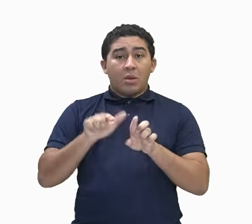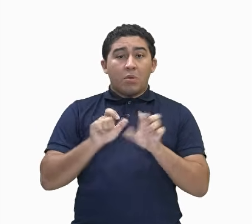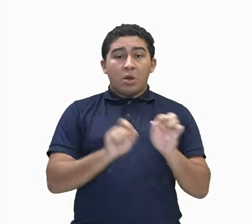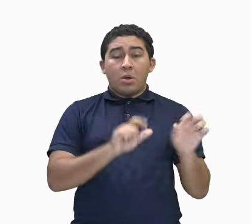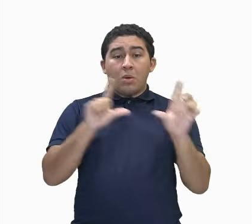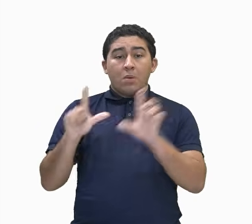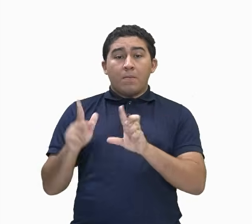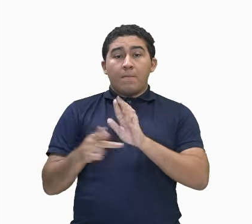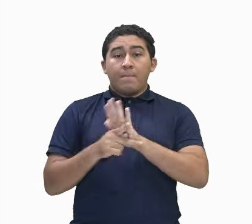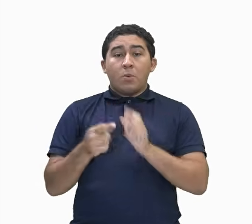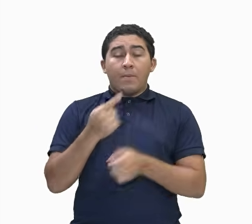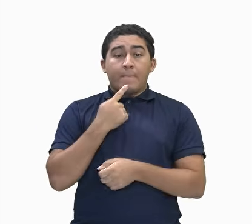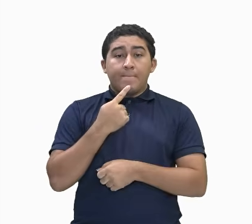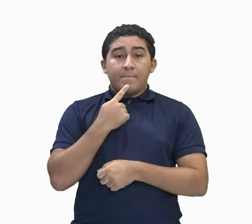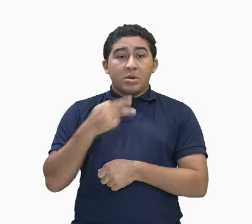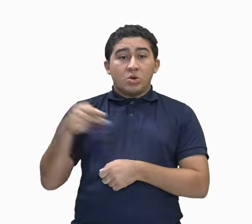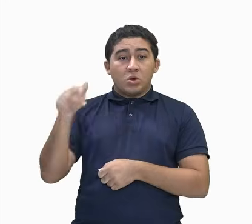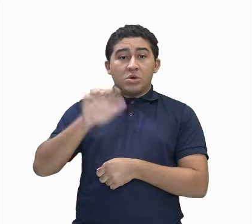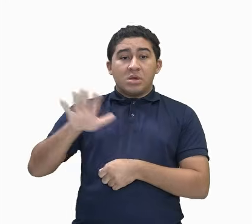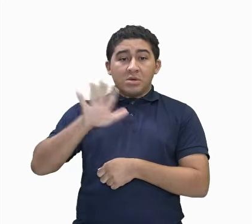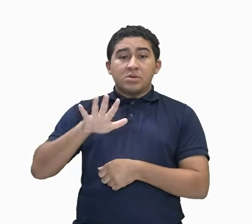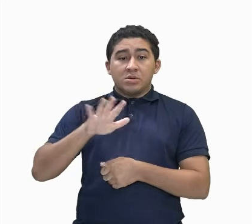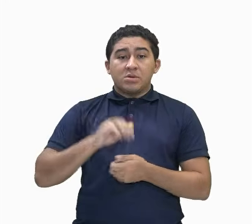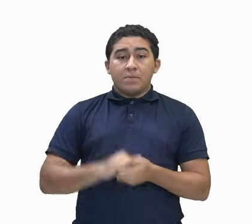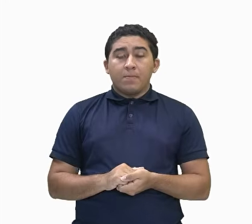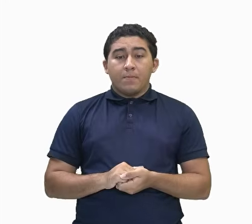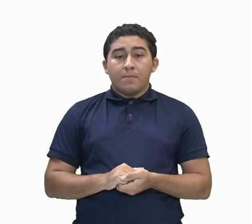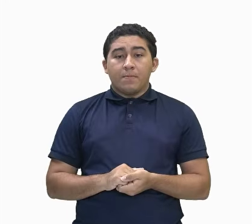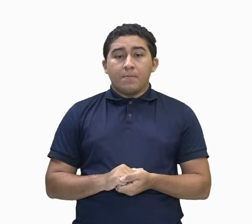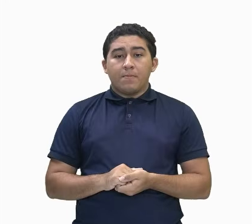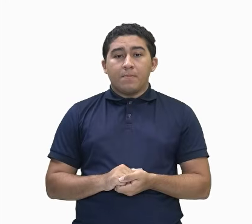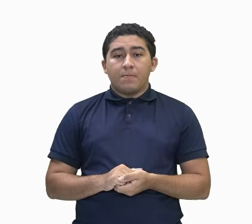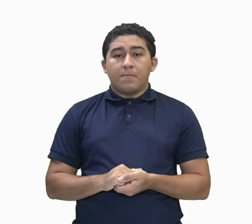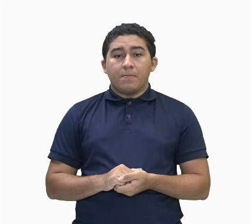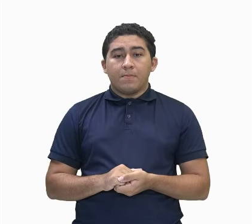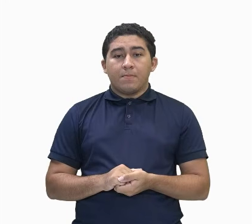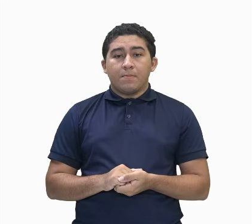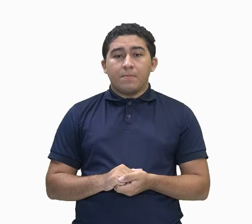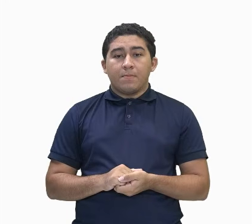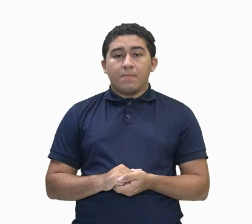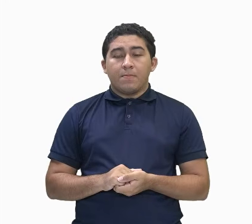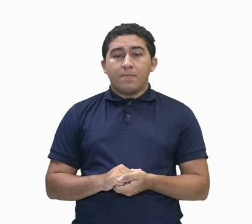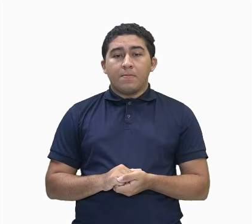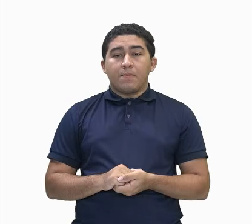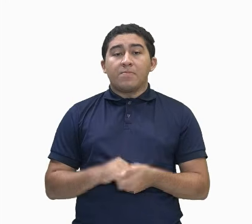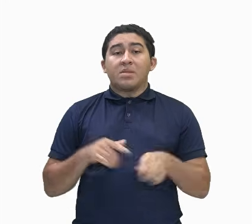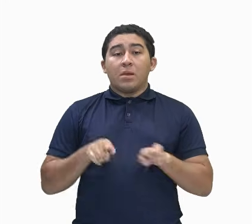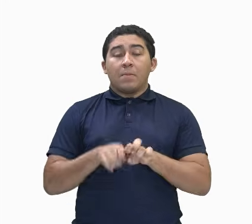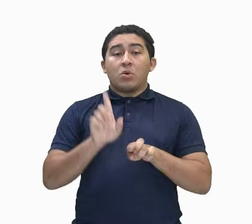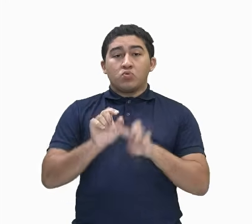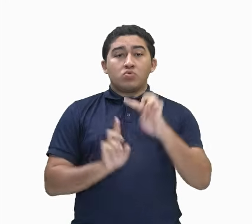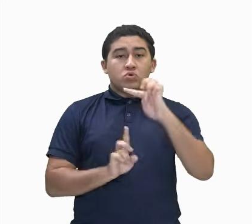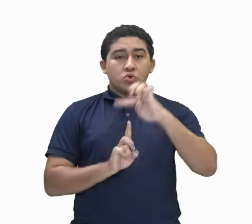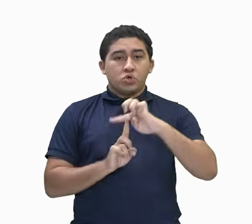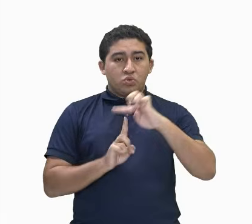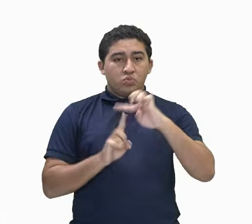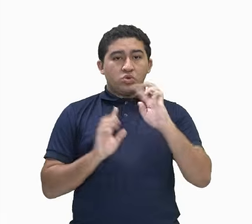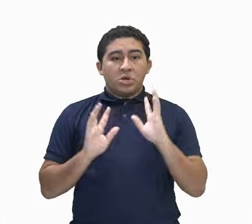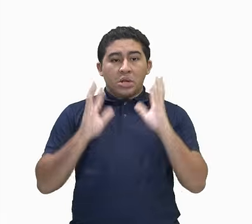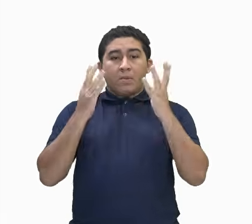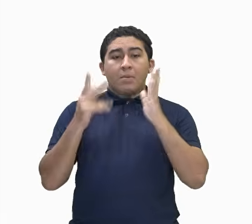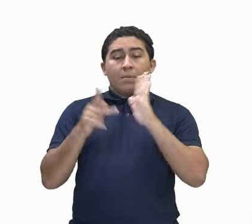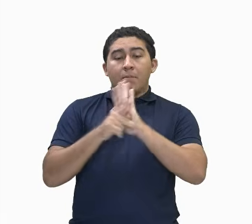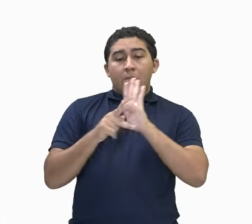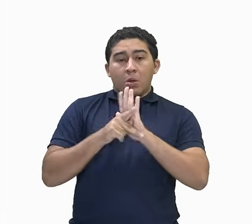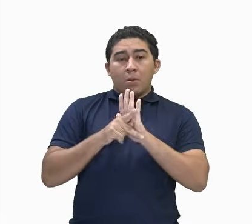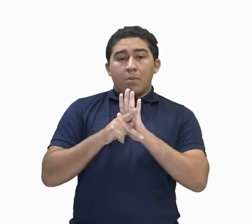da região Nordeste. E um tipo de clima que acaba marcando muito também o território